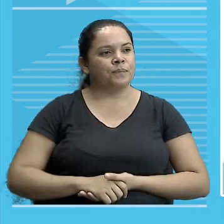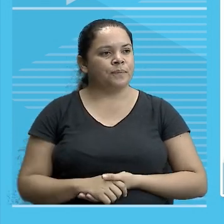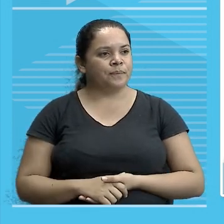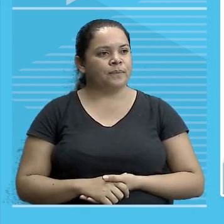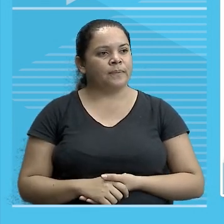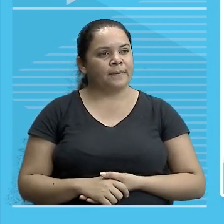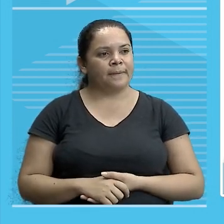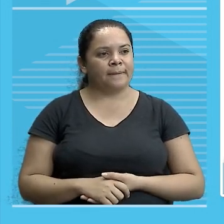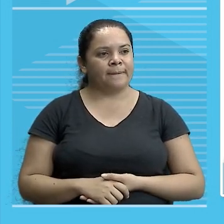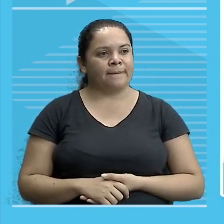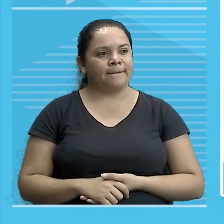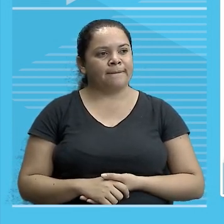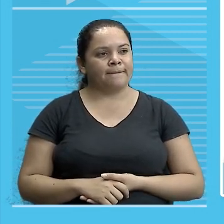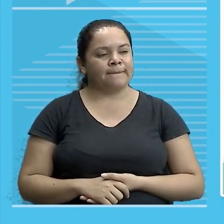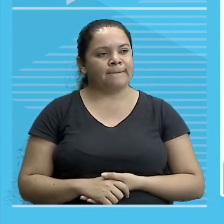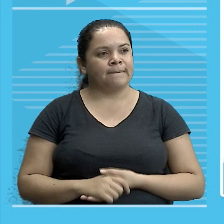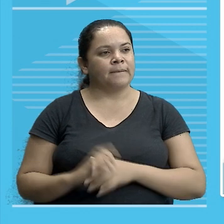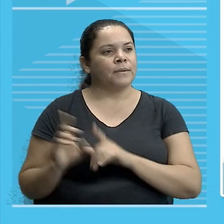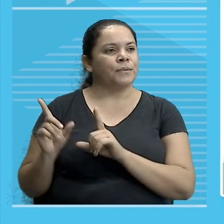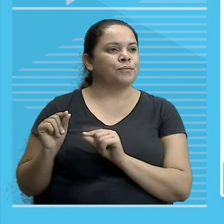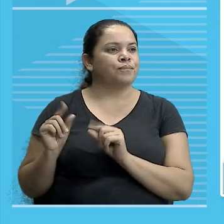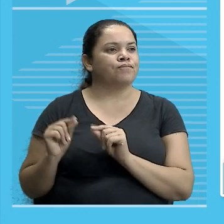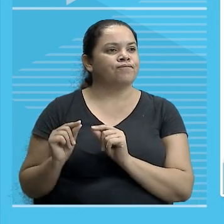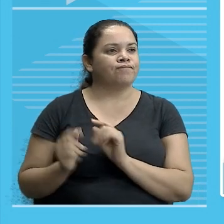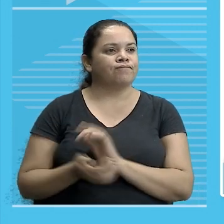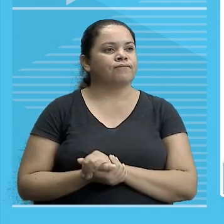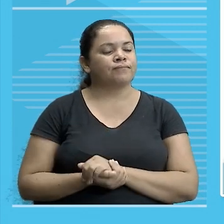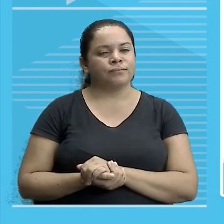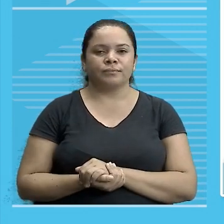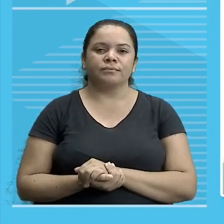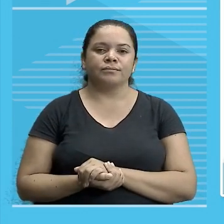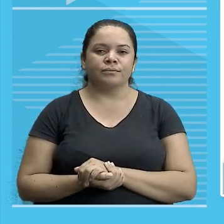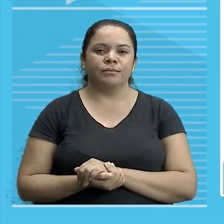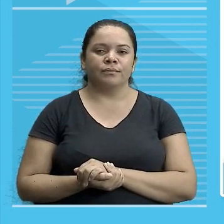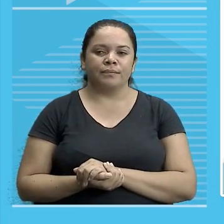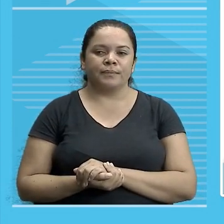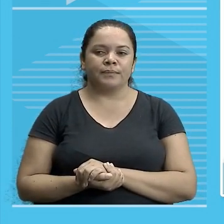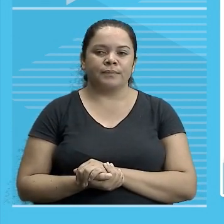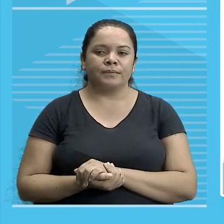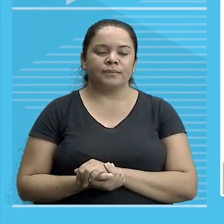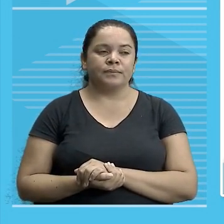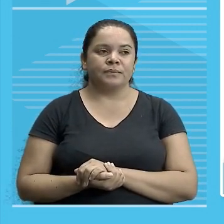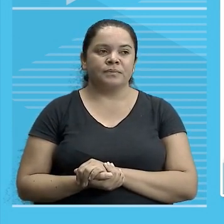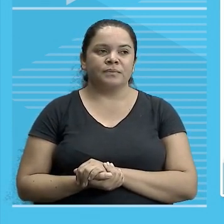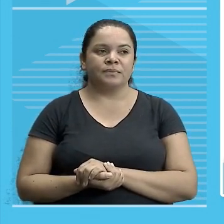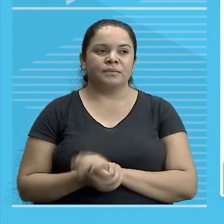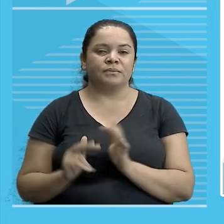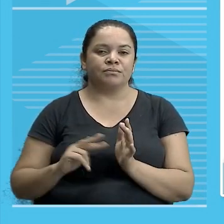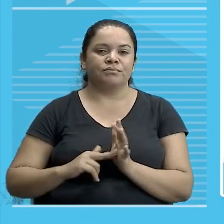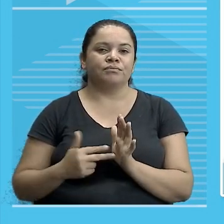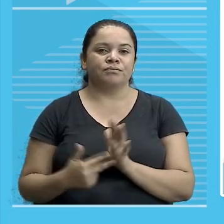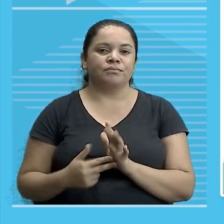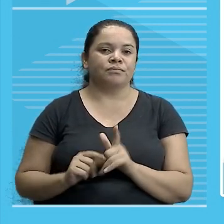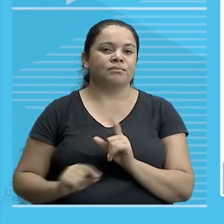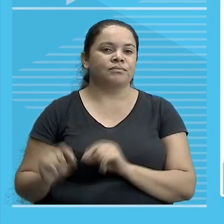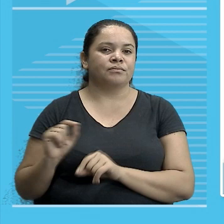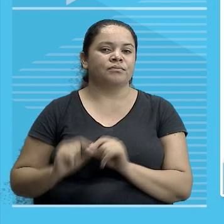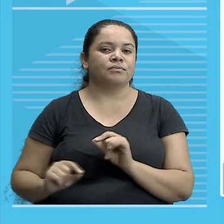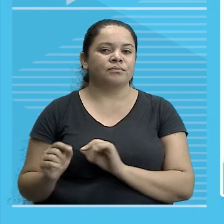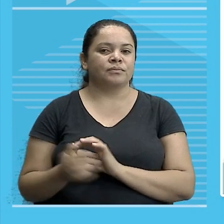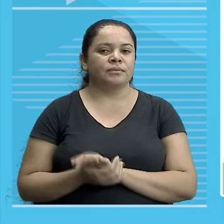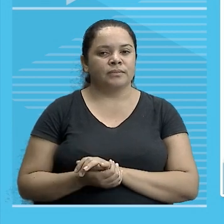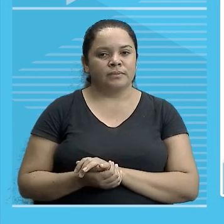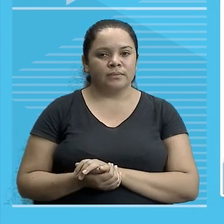peristálticos. Gente, o que é o movimento ou o que são os movimentos peristálticos? Movimentos peristálticos são